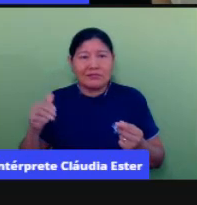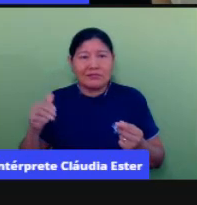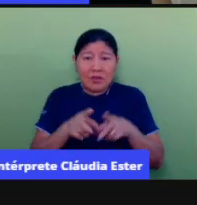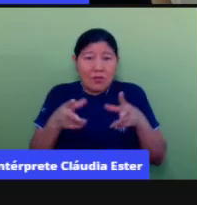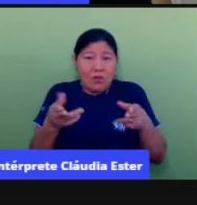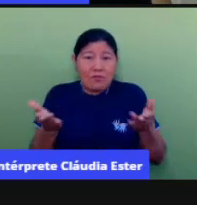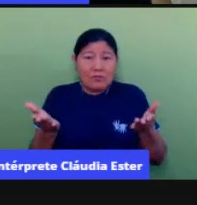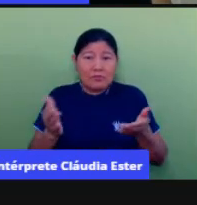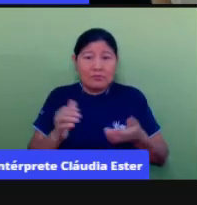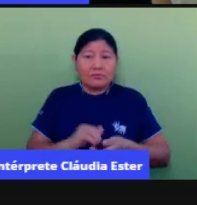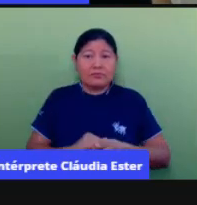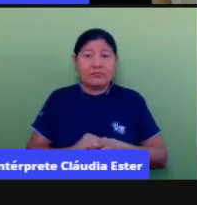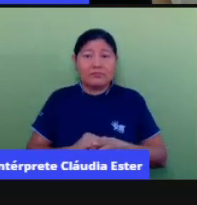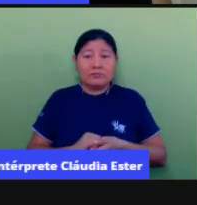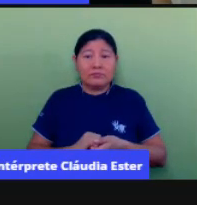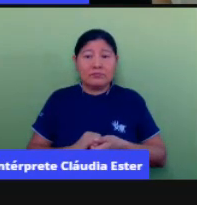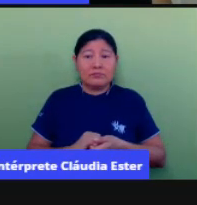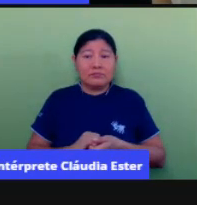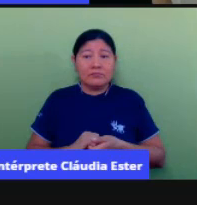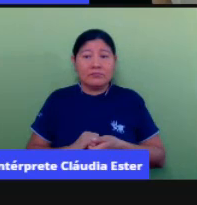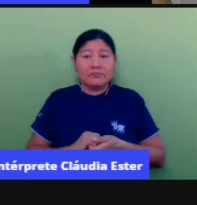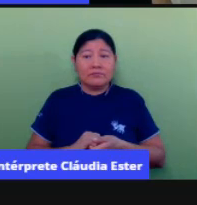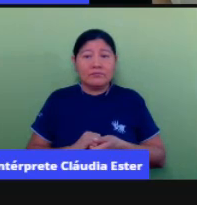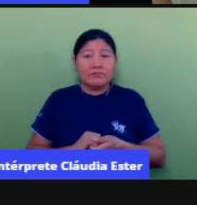favor, novamente.